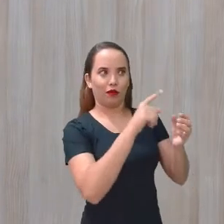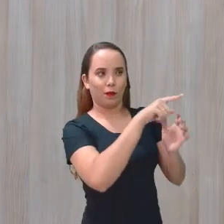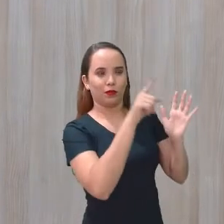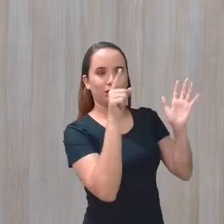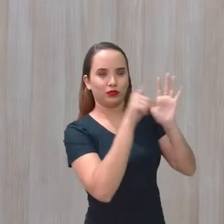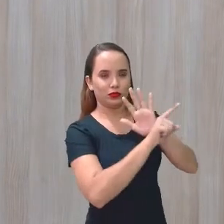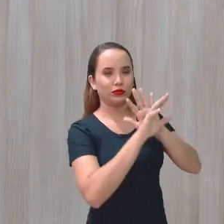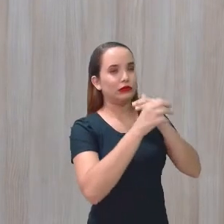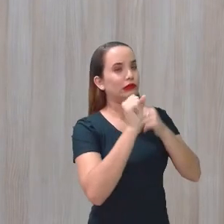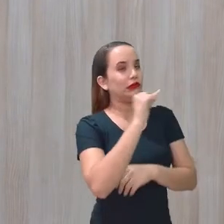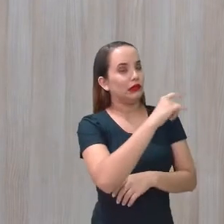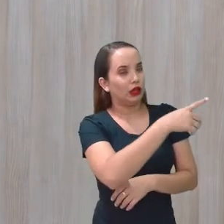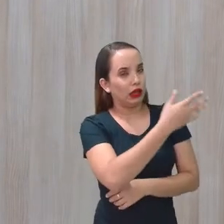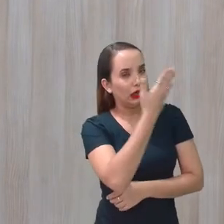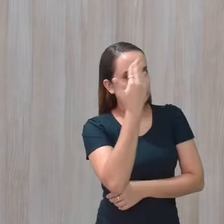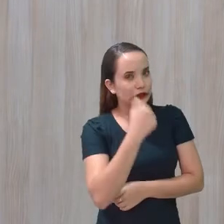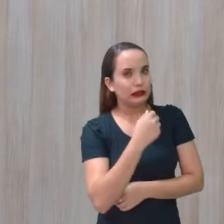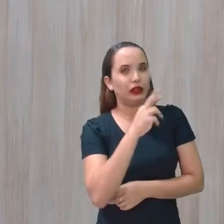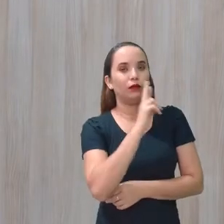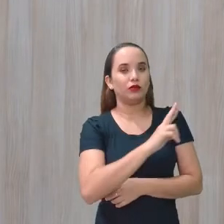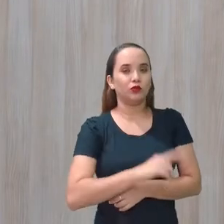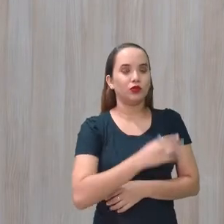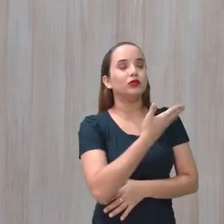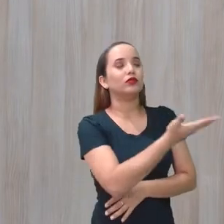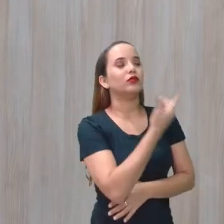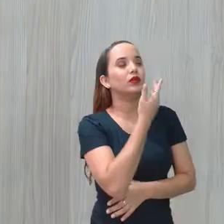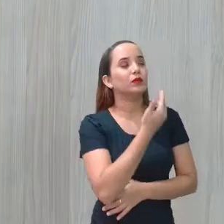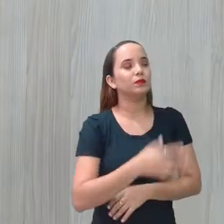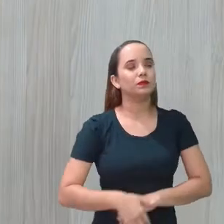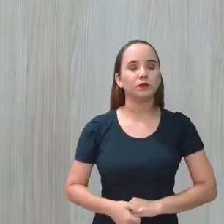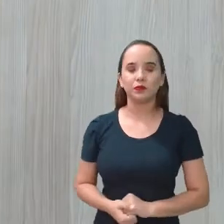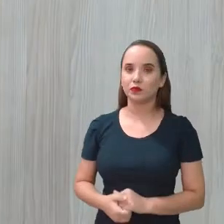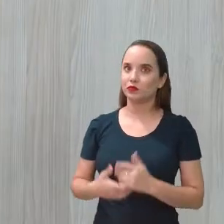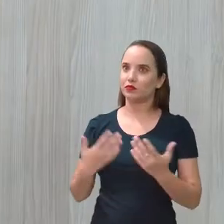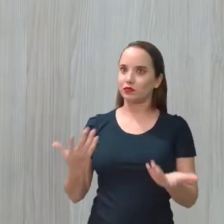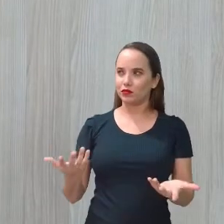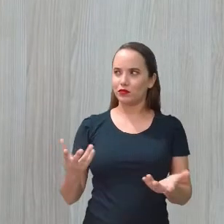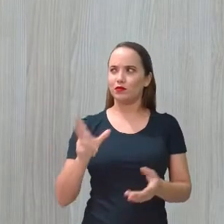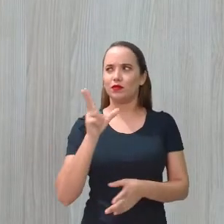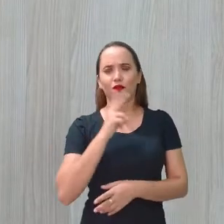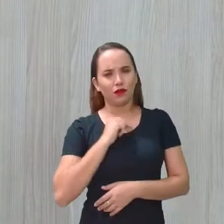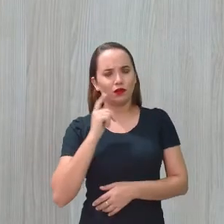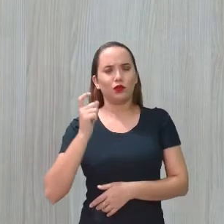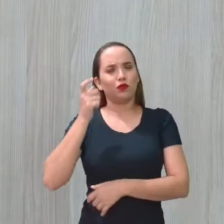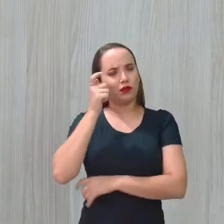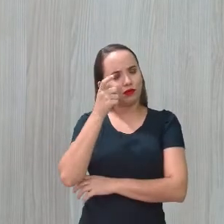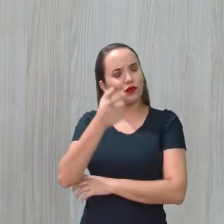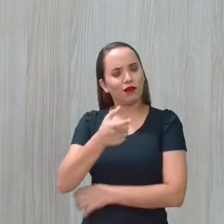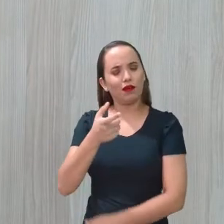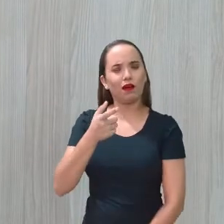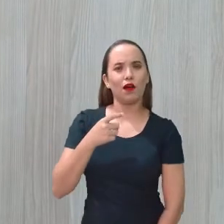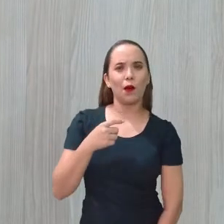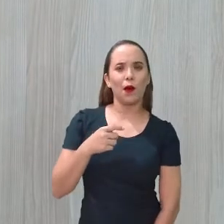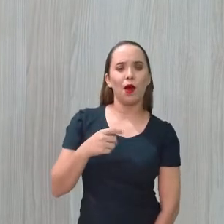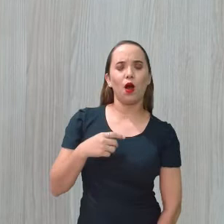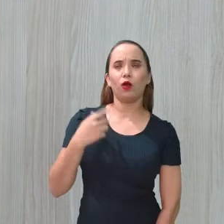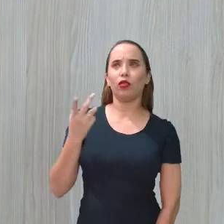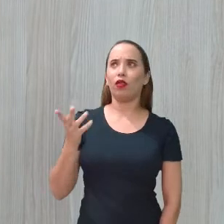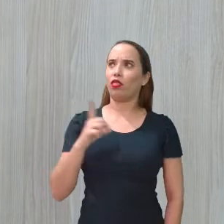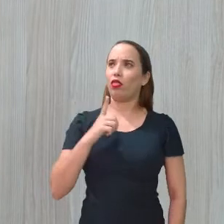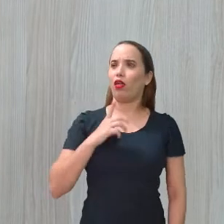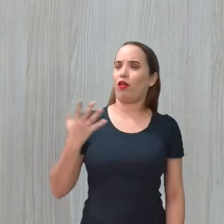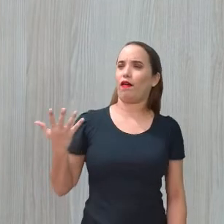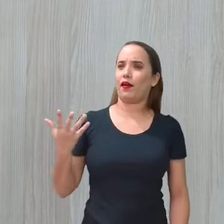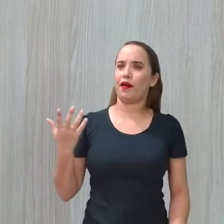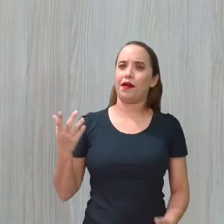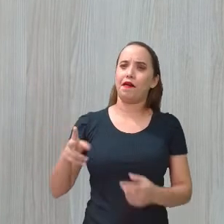ela lembra de alguma coisa da época lá de escola. Diz aí, Carol. Nossa, eu achei muito interessante essa questão de